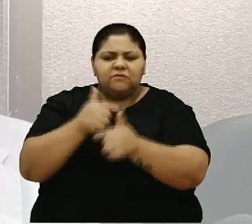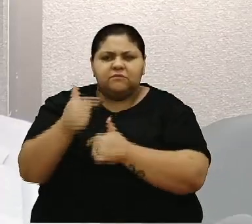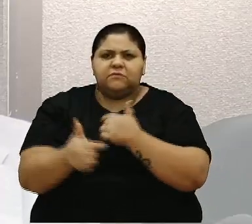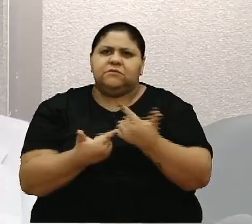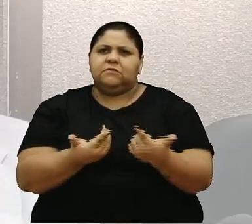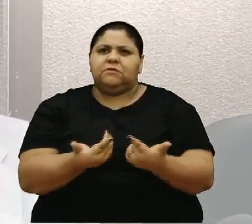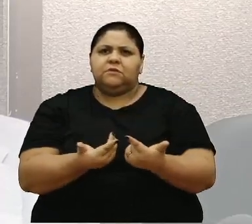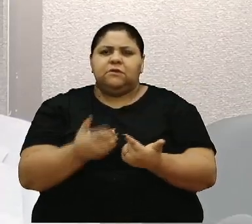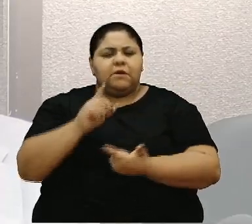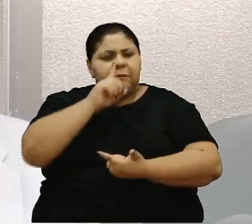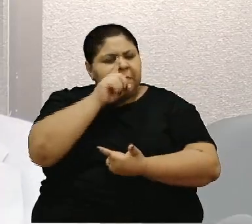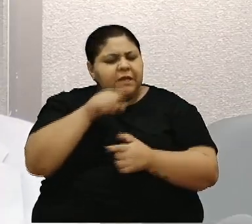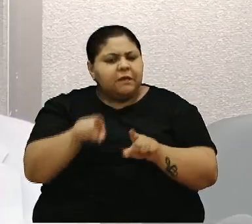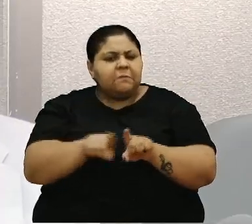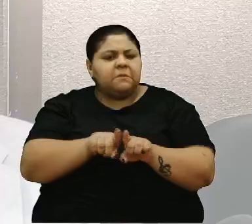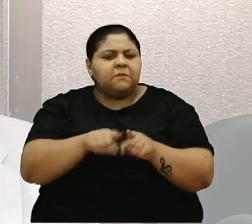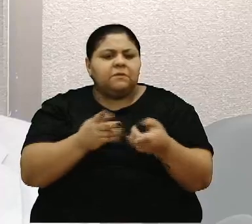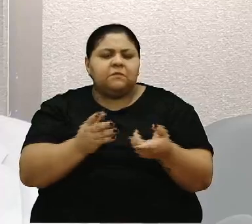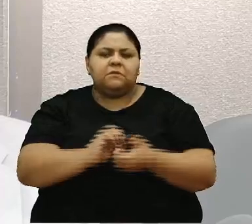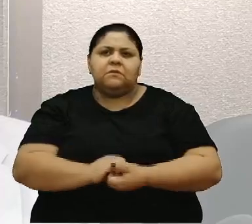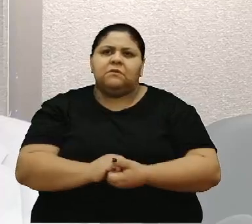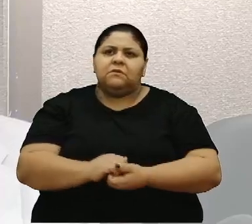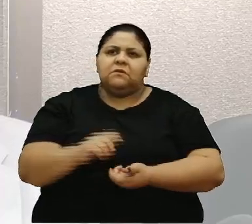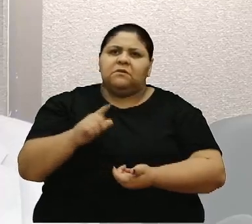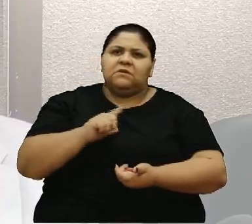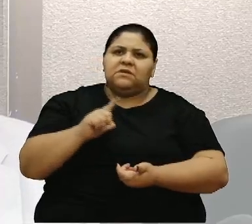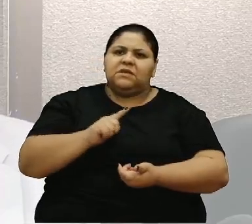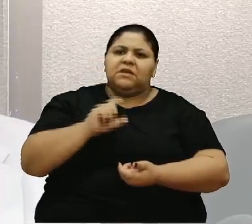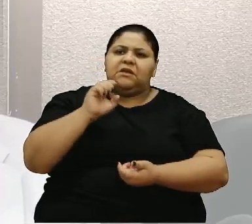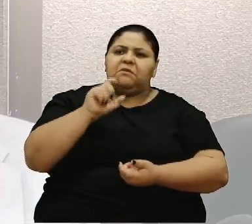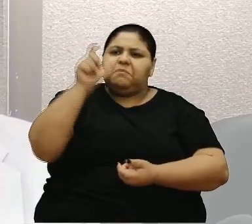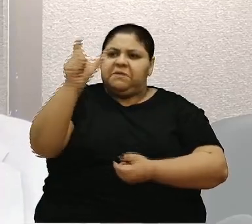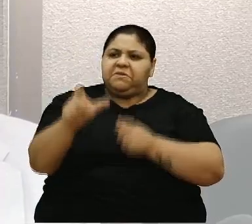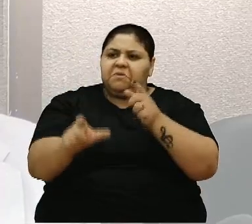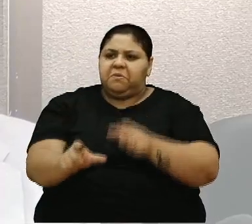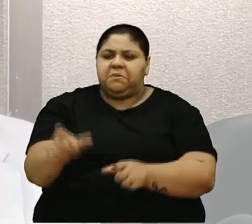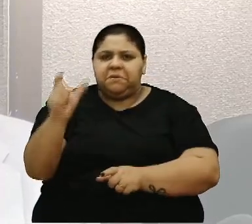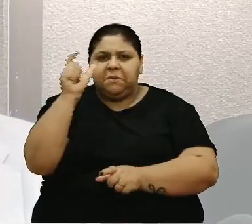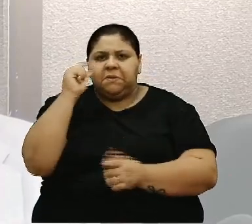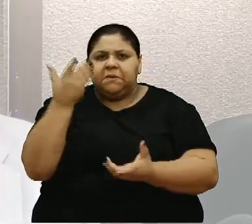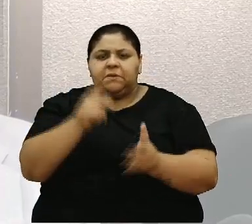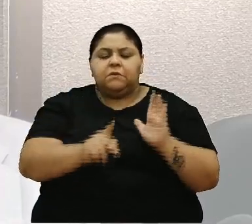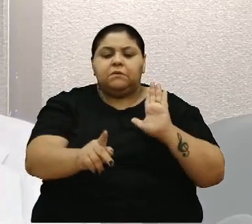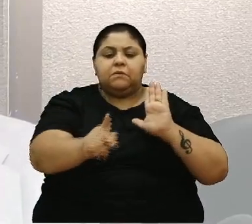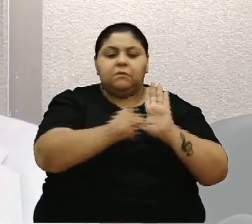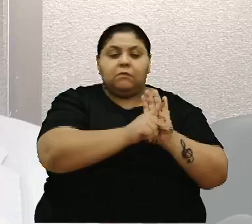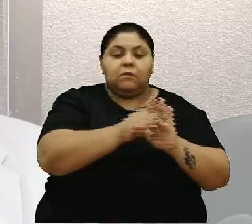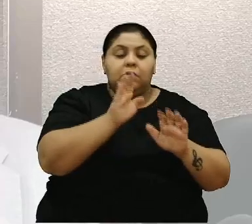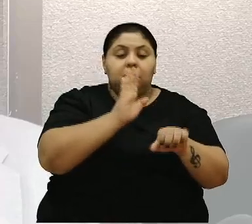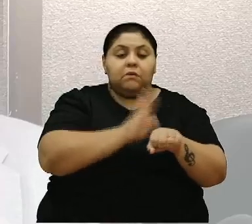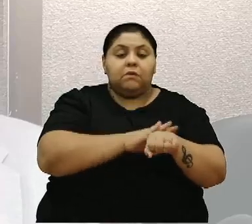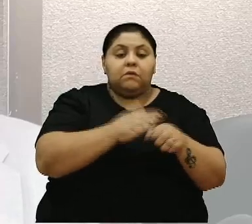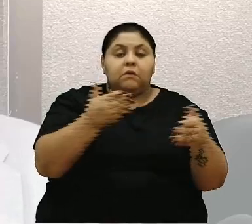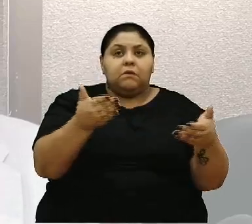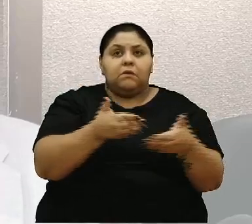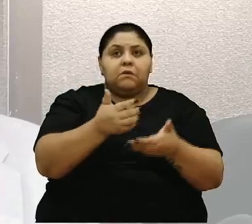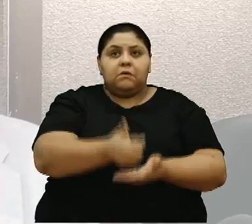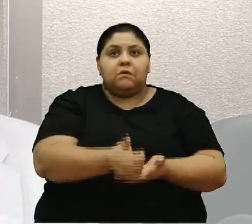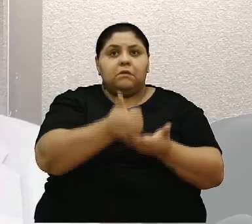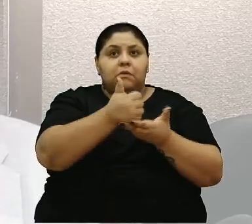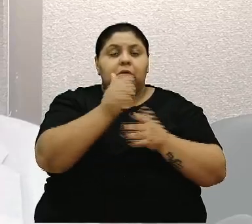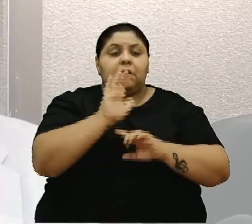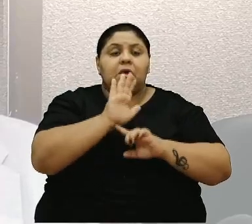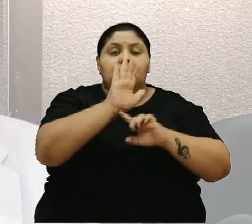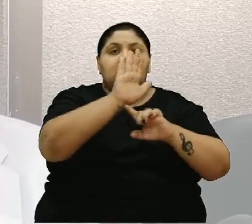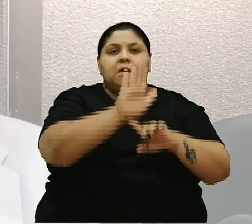muito risco, inclusive. Será que vai ter público? Será que não vai ter? Então, esse projeto vem nesse momento para apoiar e